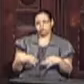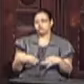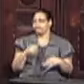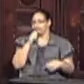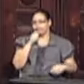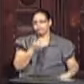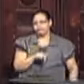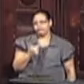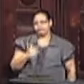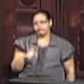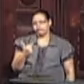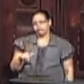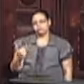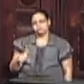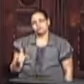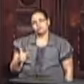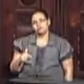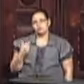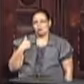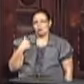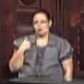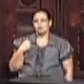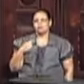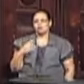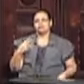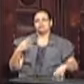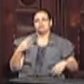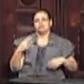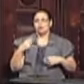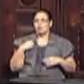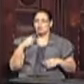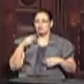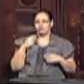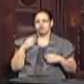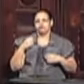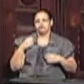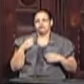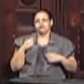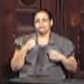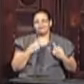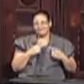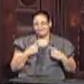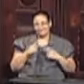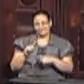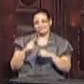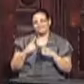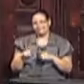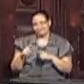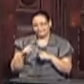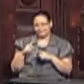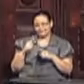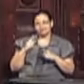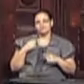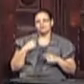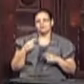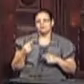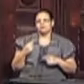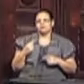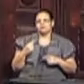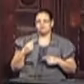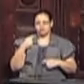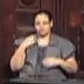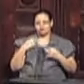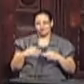tem. Eu fui assediada moralmente na sala da presidência da casa por